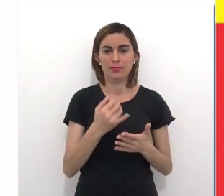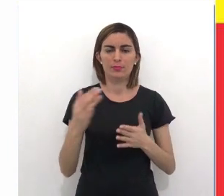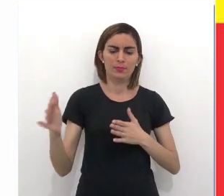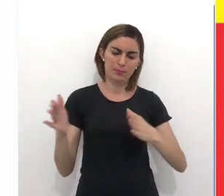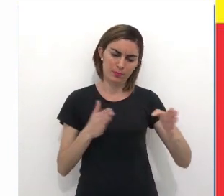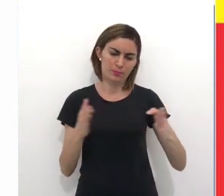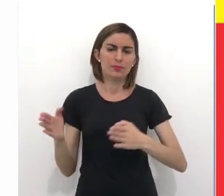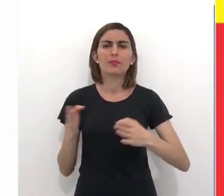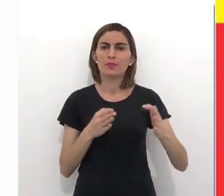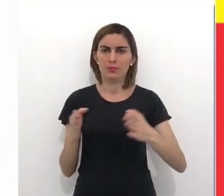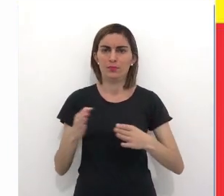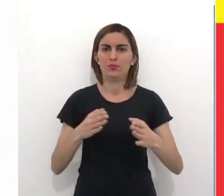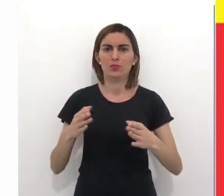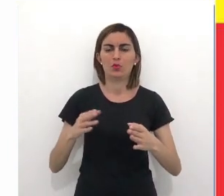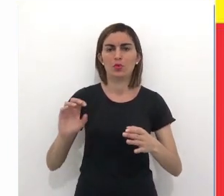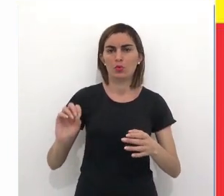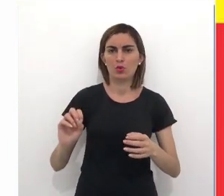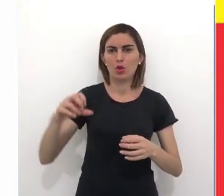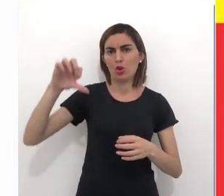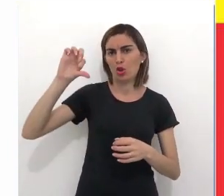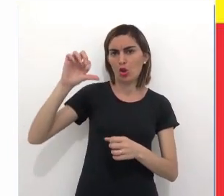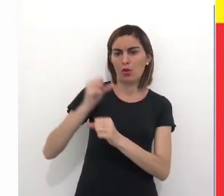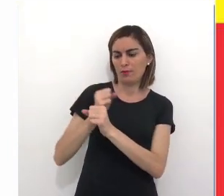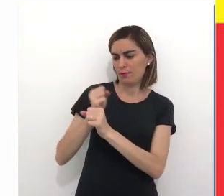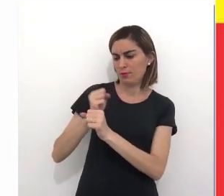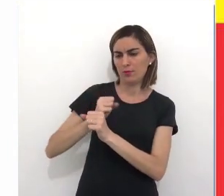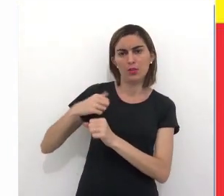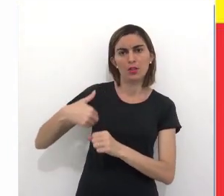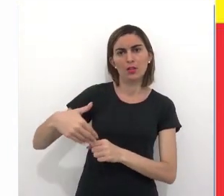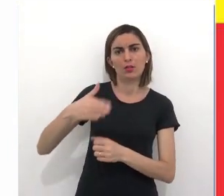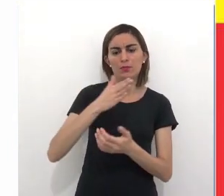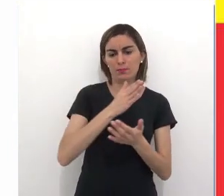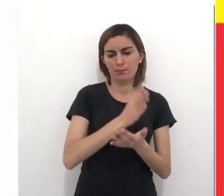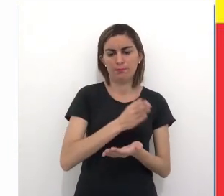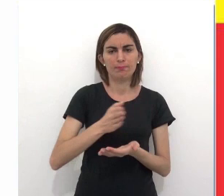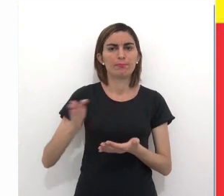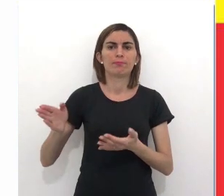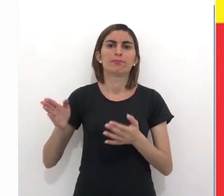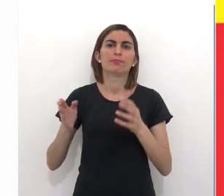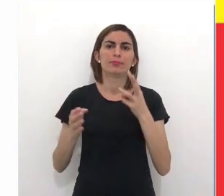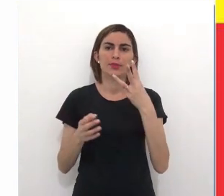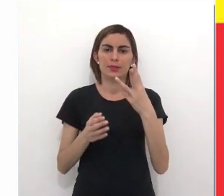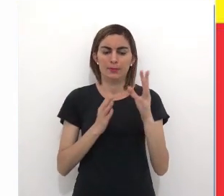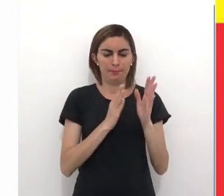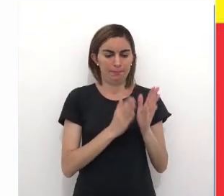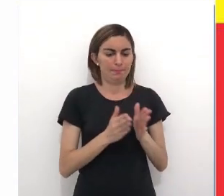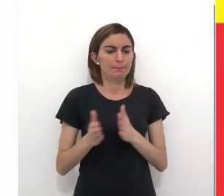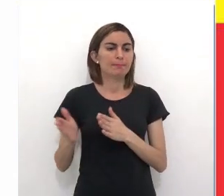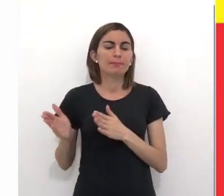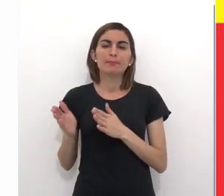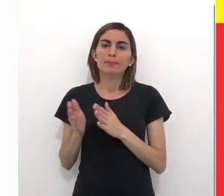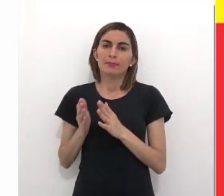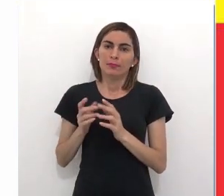Esse período de 9 anos pode ser dividido basicamente em